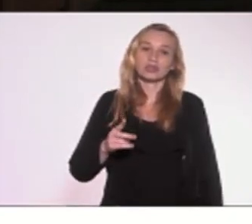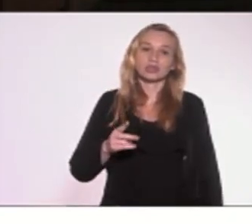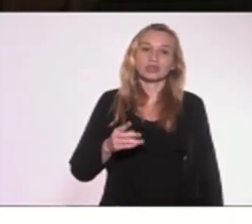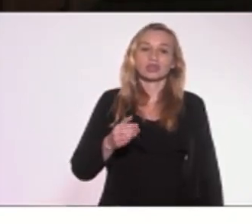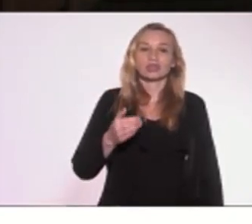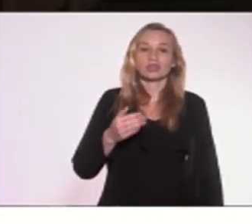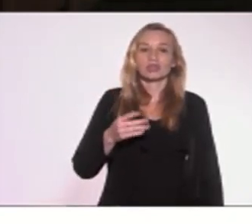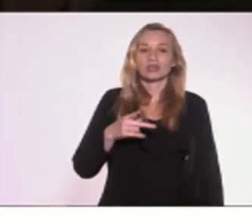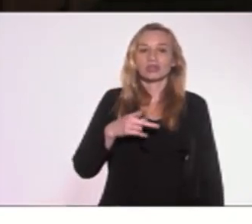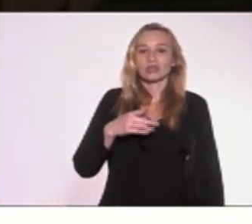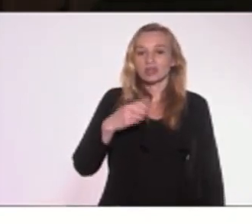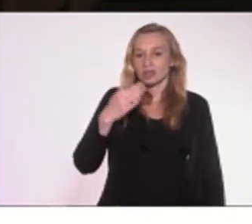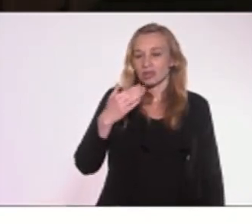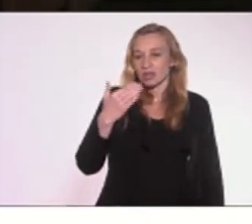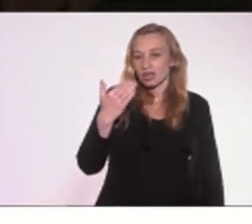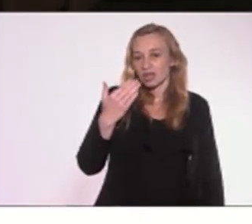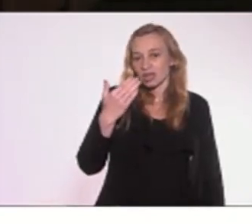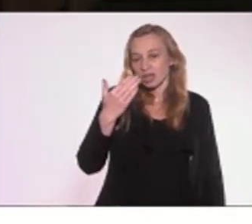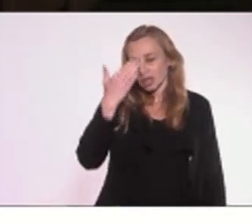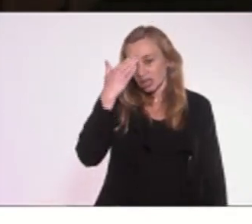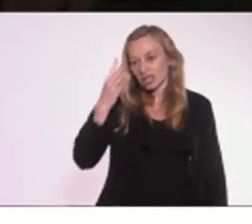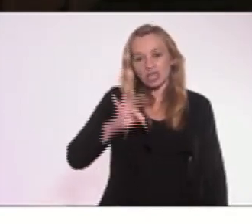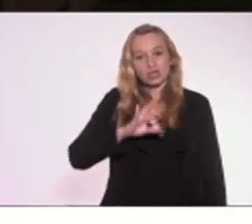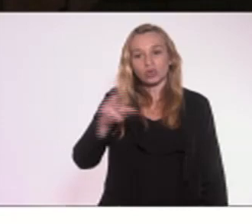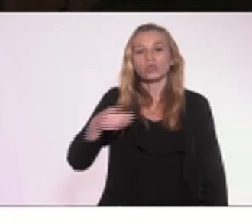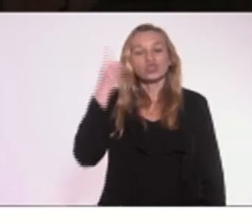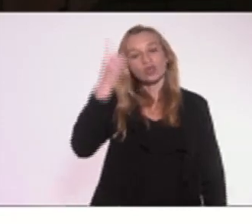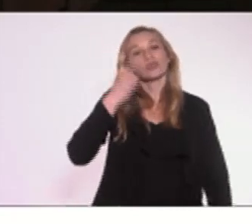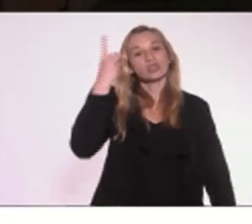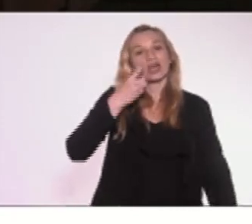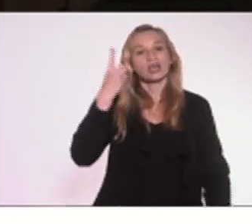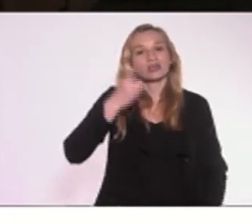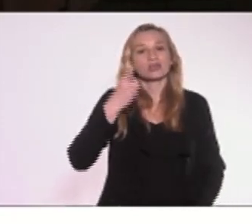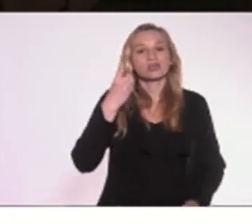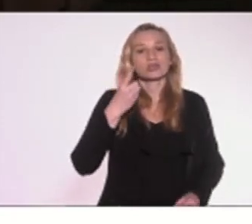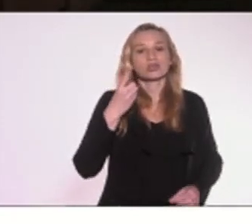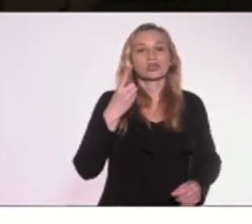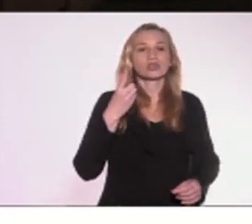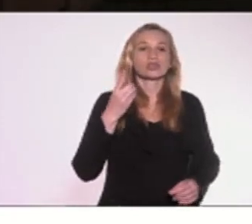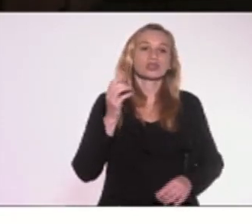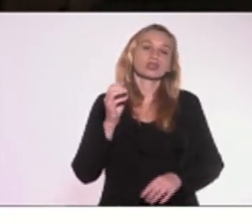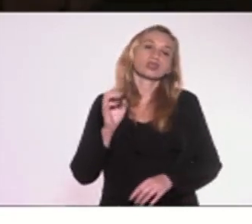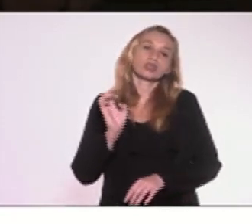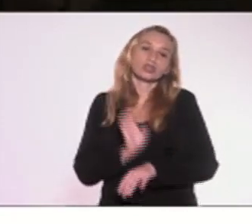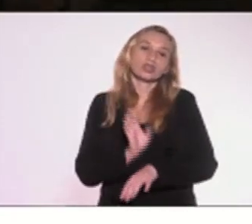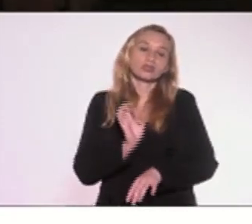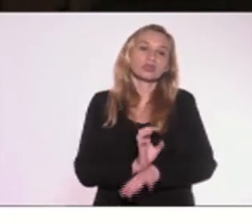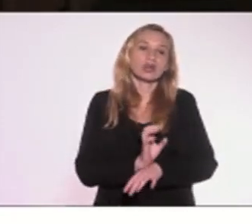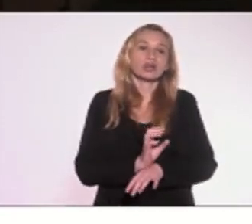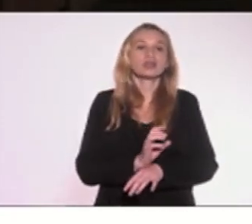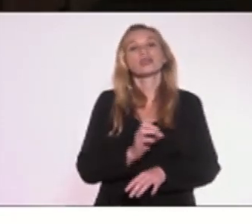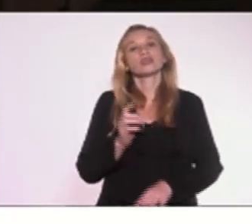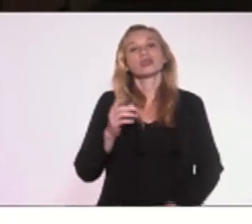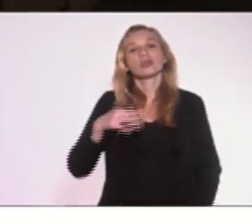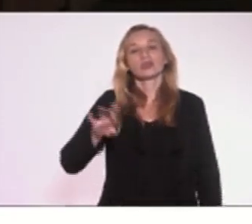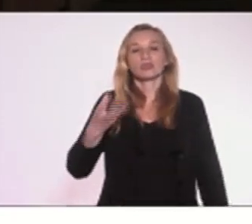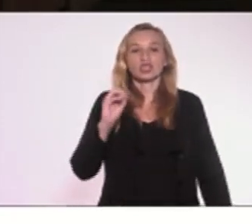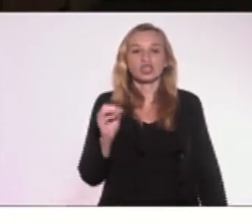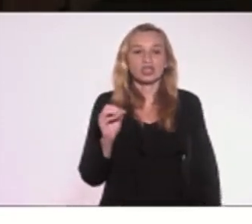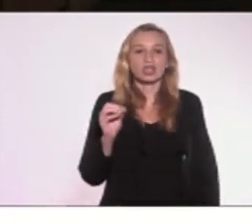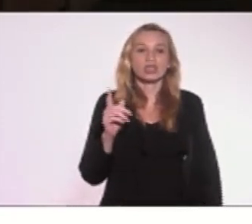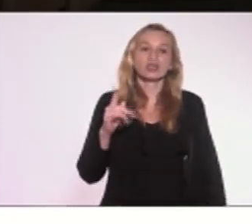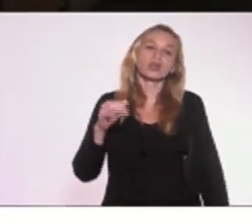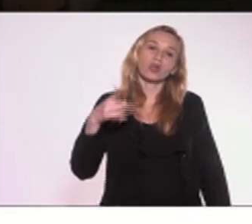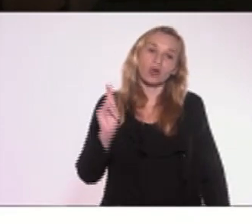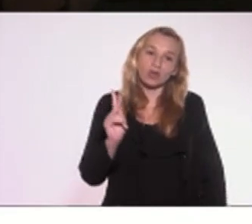os deputados estaduais, Márcio Pacheco, Zaqueu Teixeira, o Salema, o Quinoploc, o Amorim, só irmãos aí,